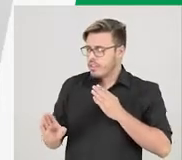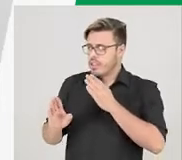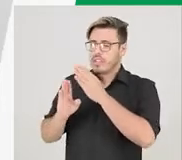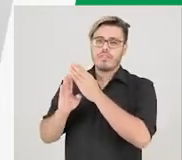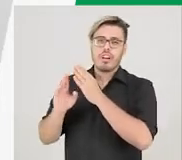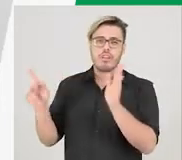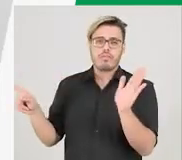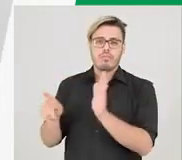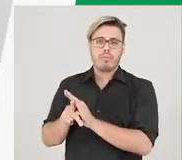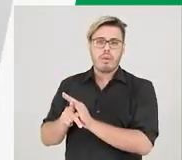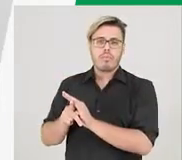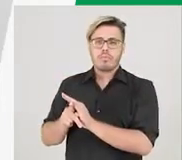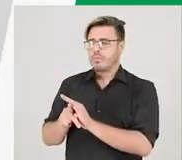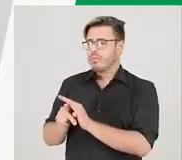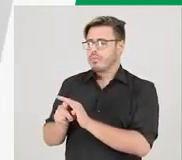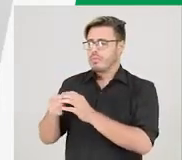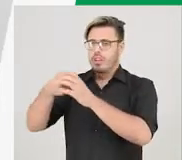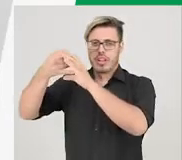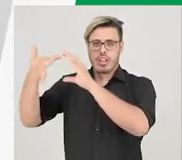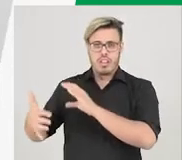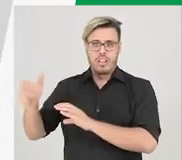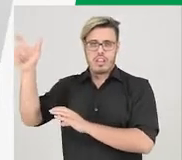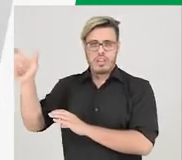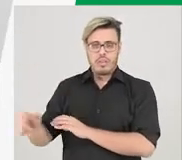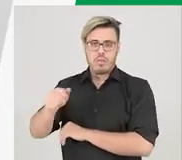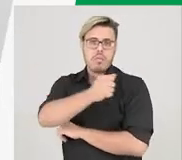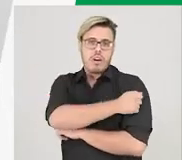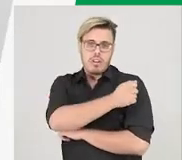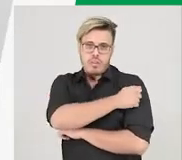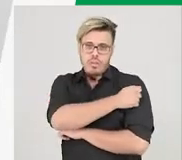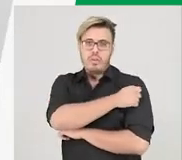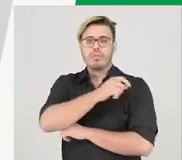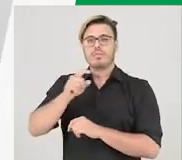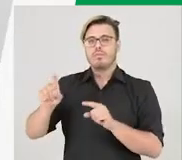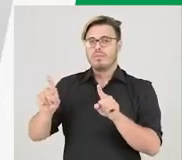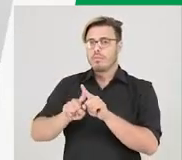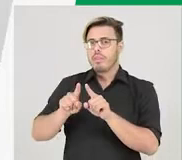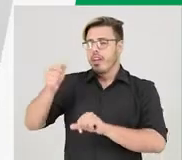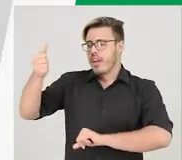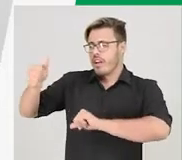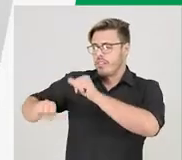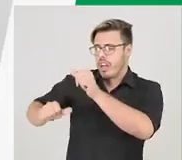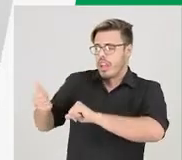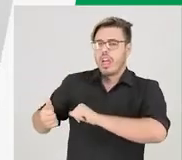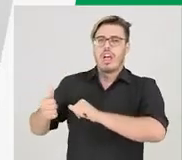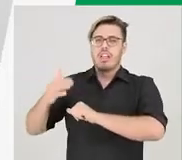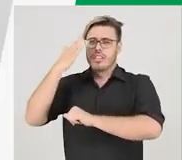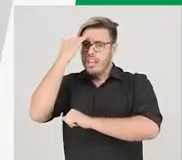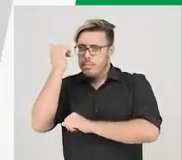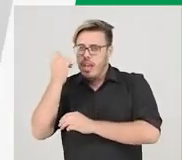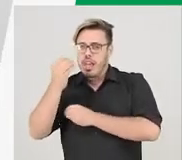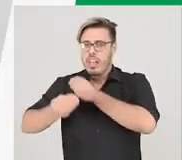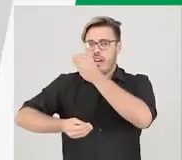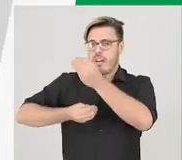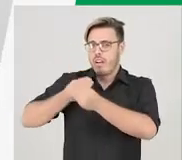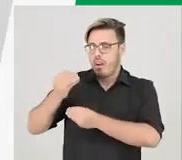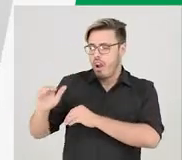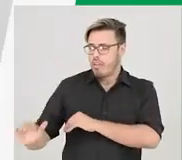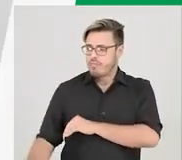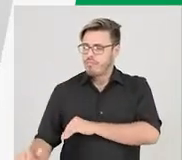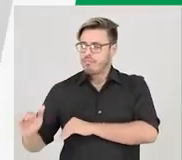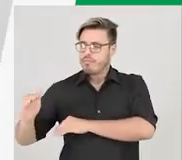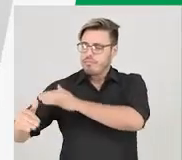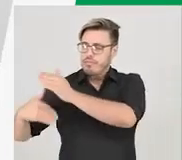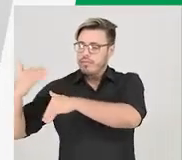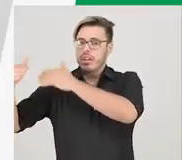das competências, das habilidades. Ele deve tratar também da especificação dos serviços especializados aos quais